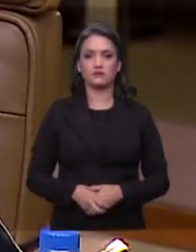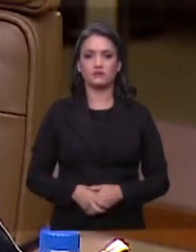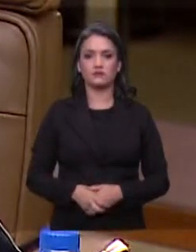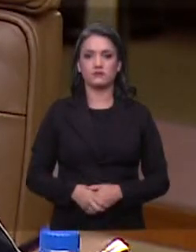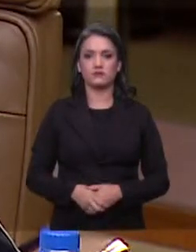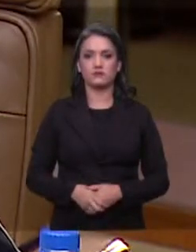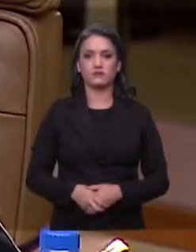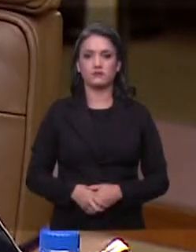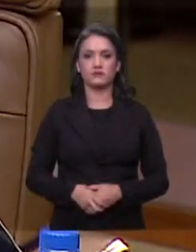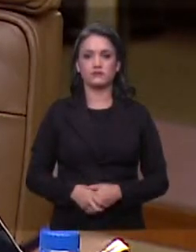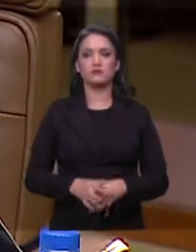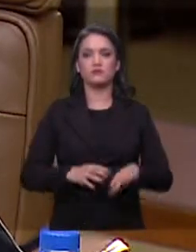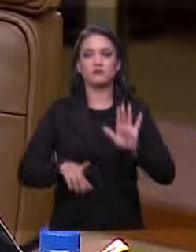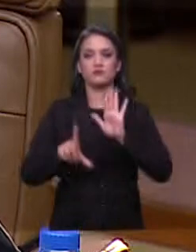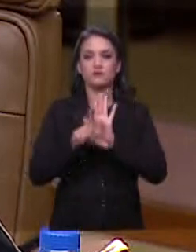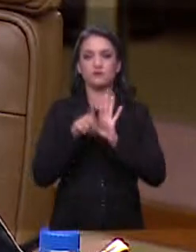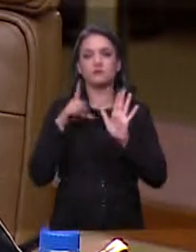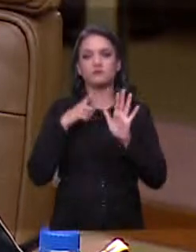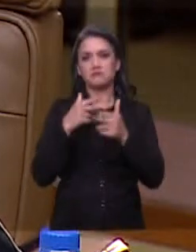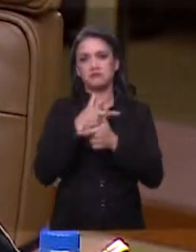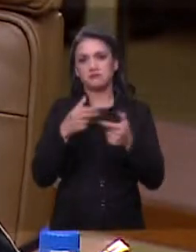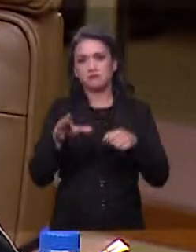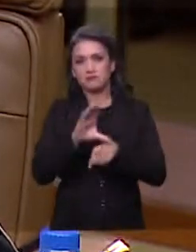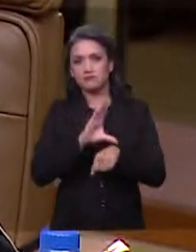em termos constitucionais ou mesmo